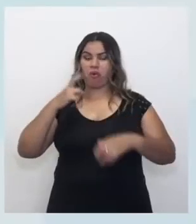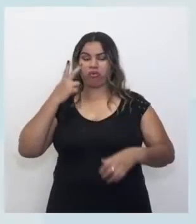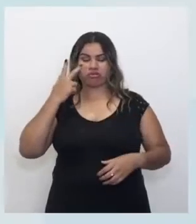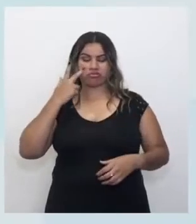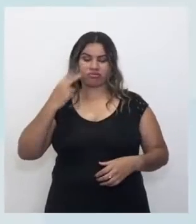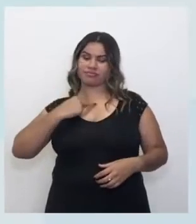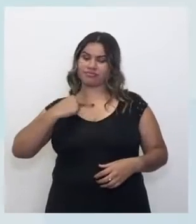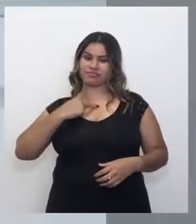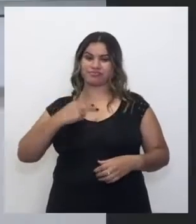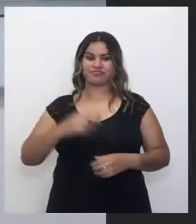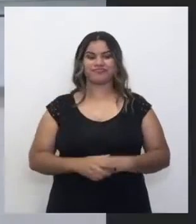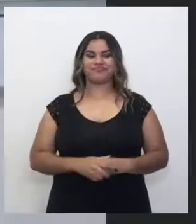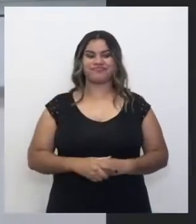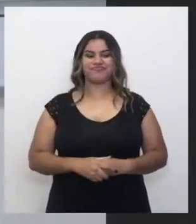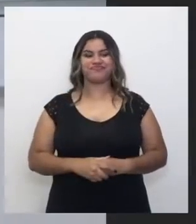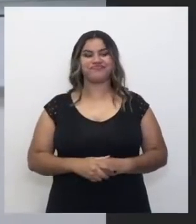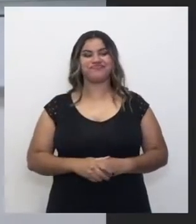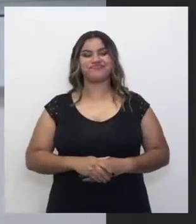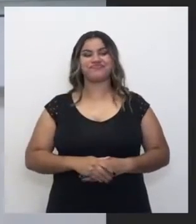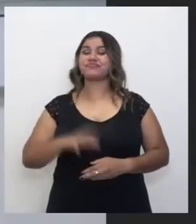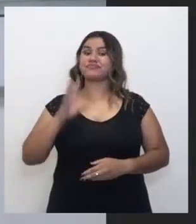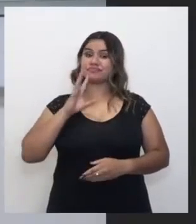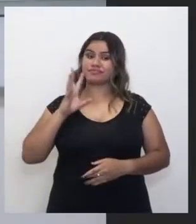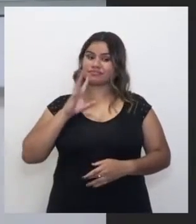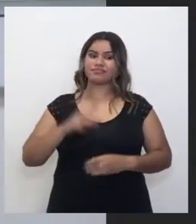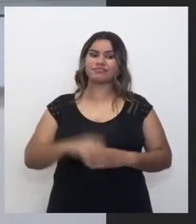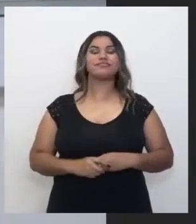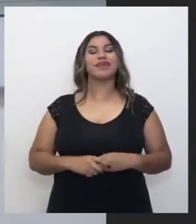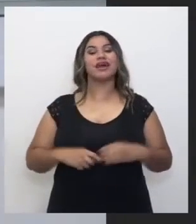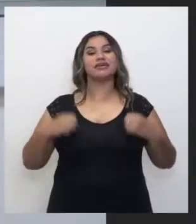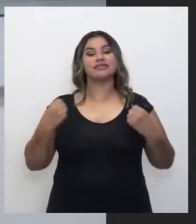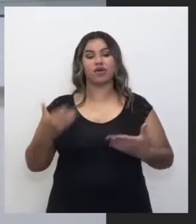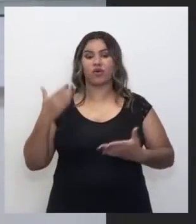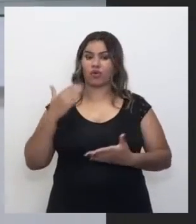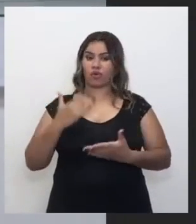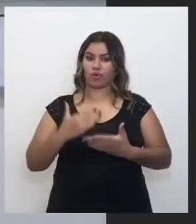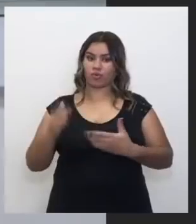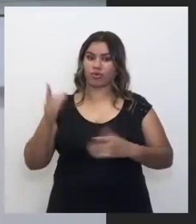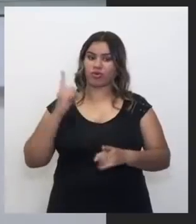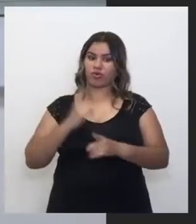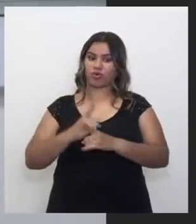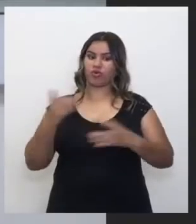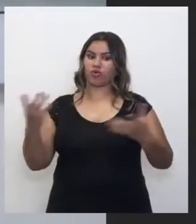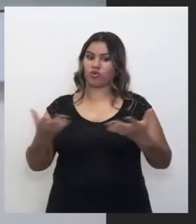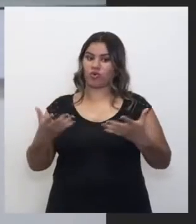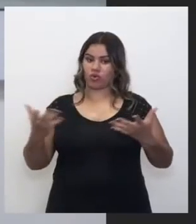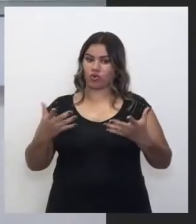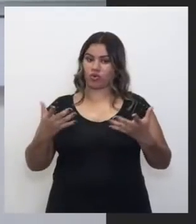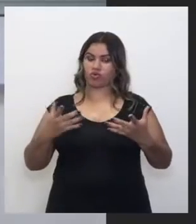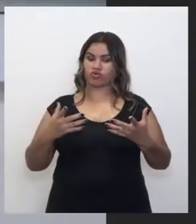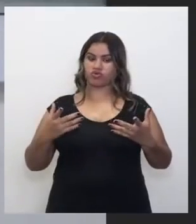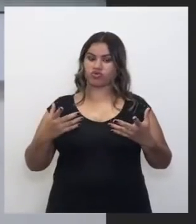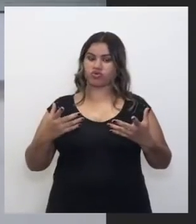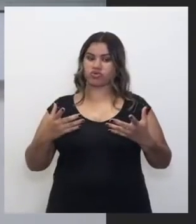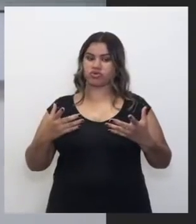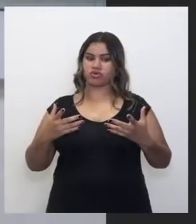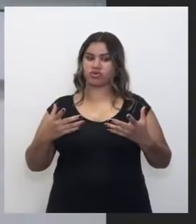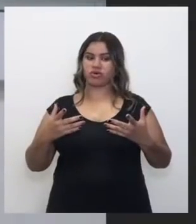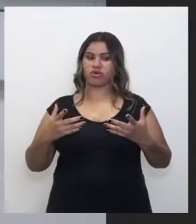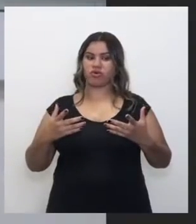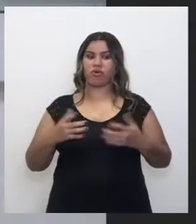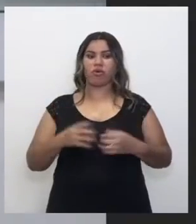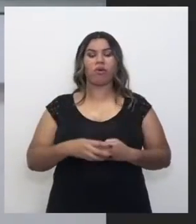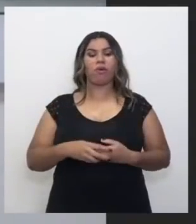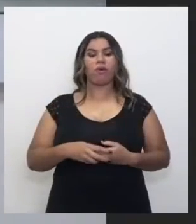certo? Legal, então iniciando o nosso encontro de hoje, o conteúdo de hoje propriamente dito,